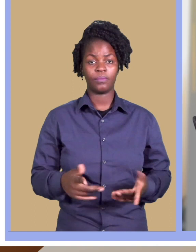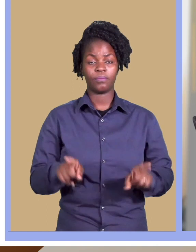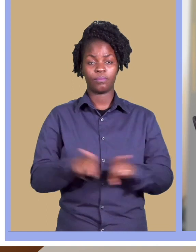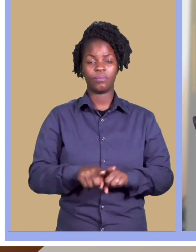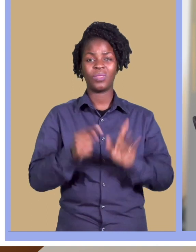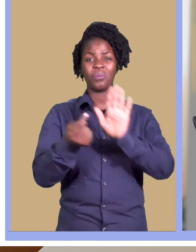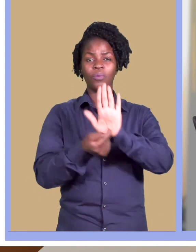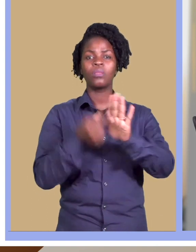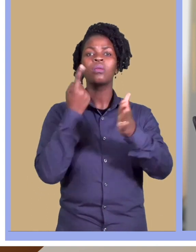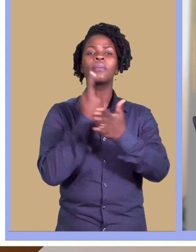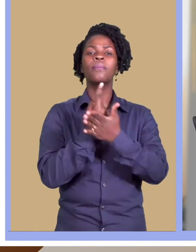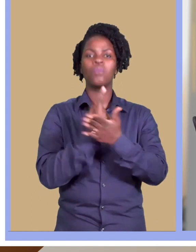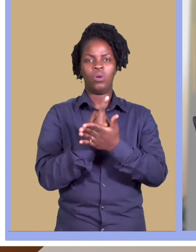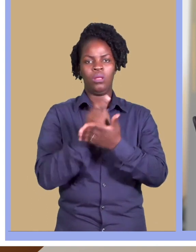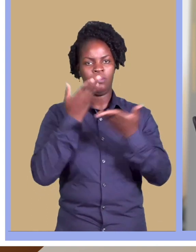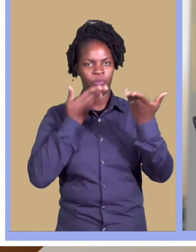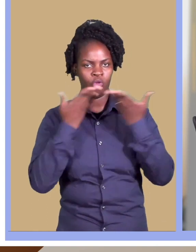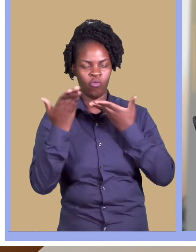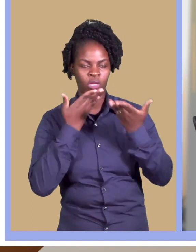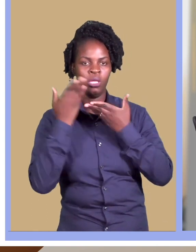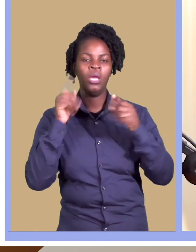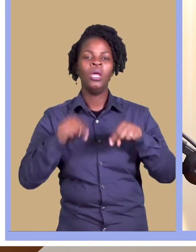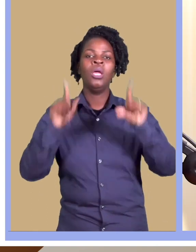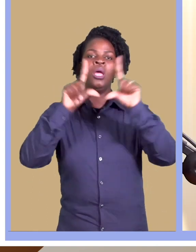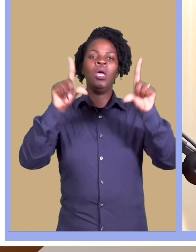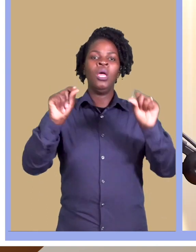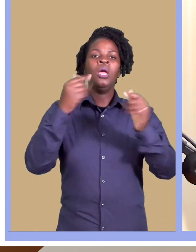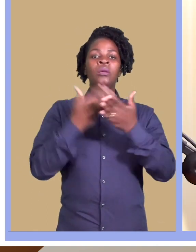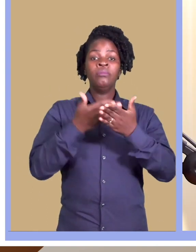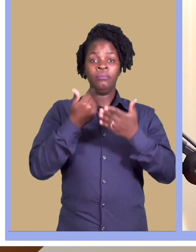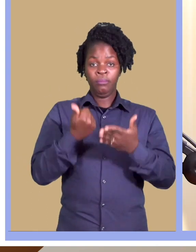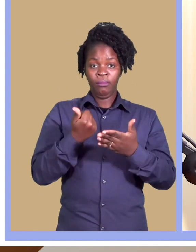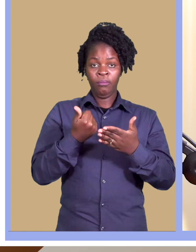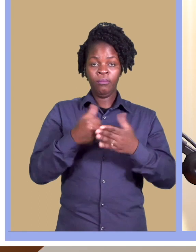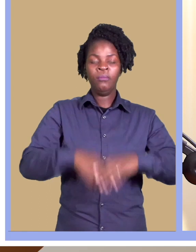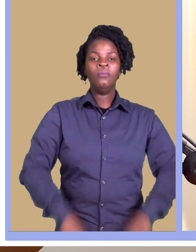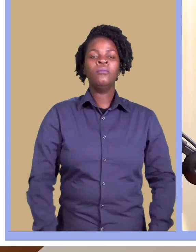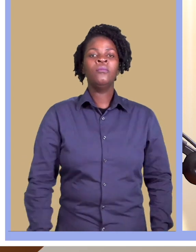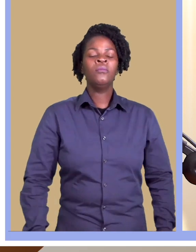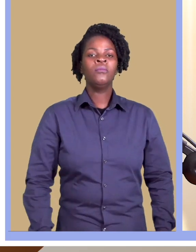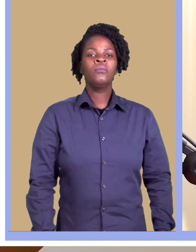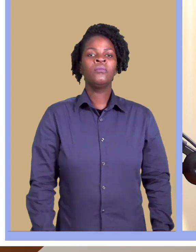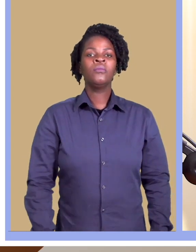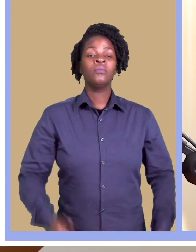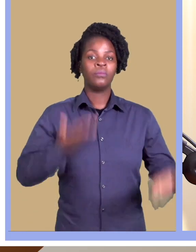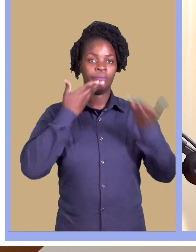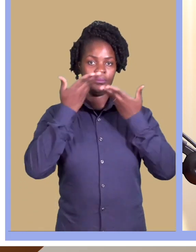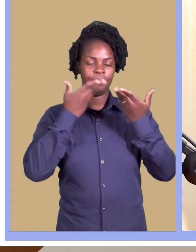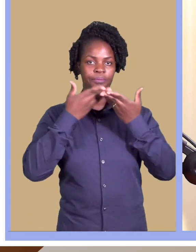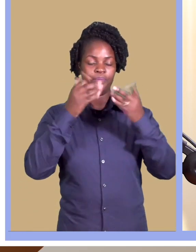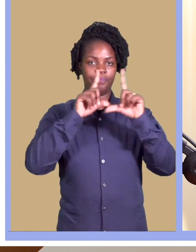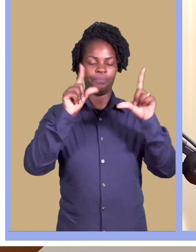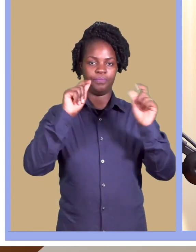mostra a importância de termos esta conversa, né? Porque muitas vezes acho que as conversas sobre